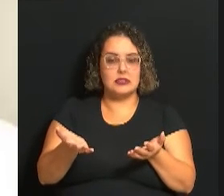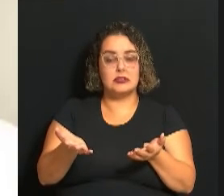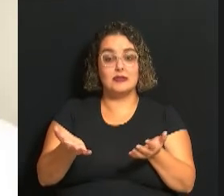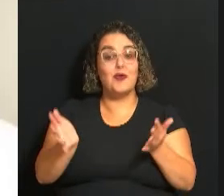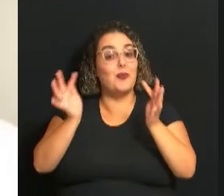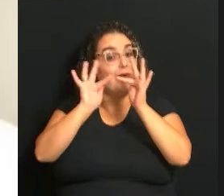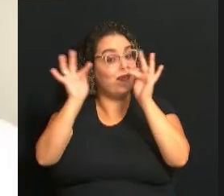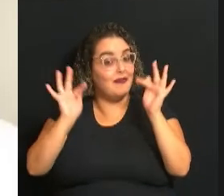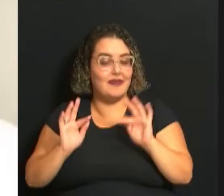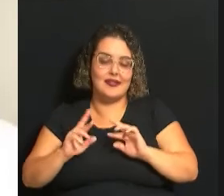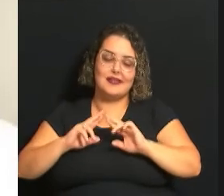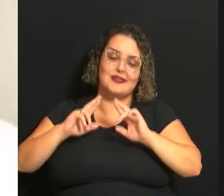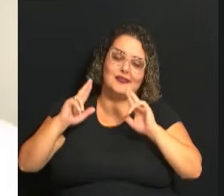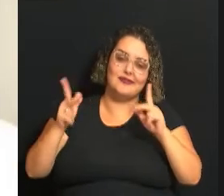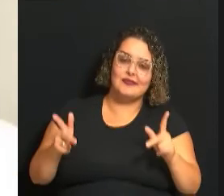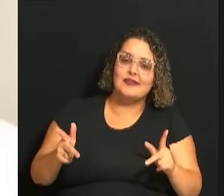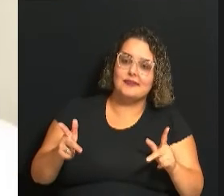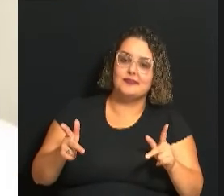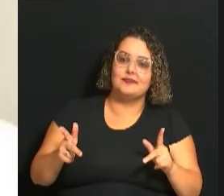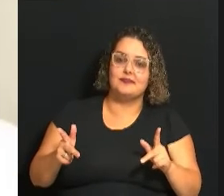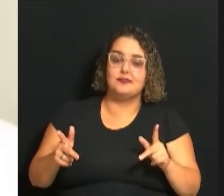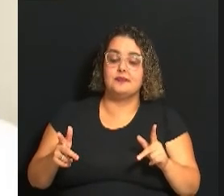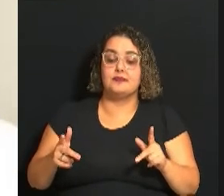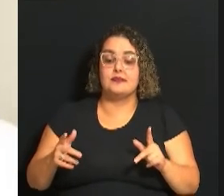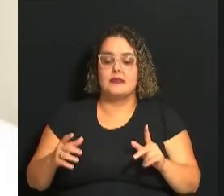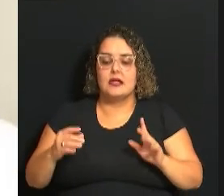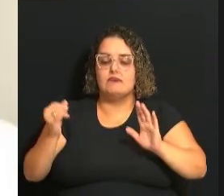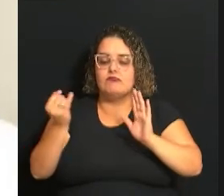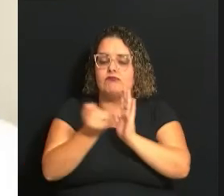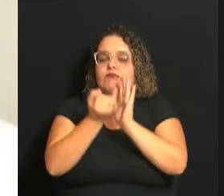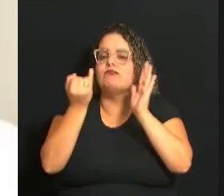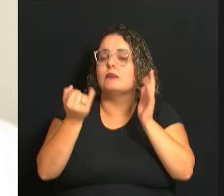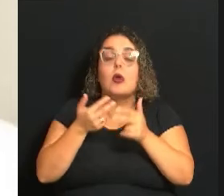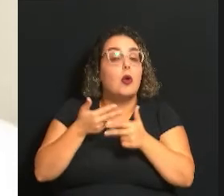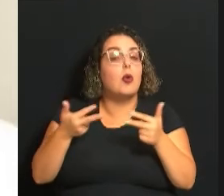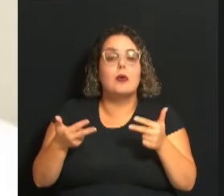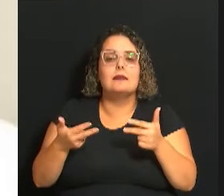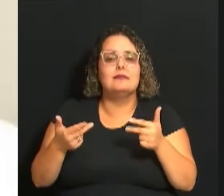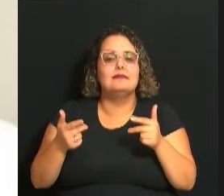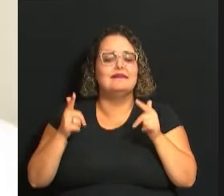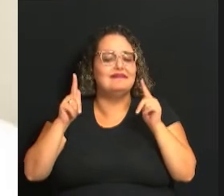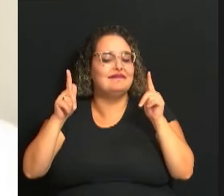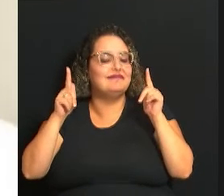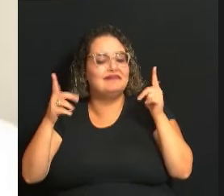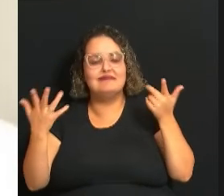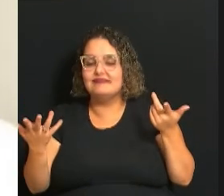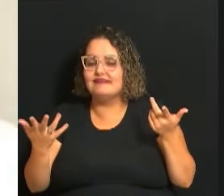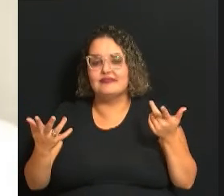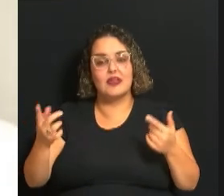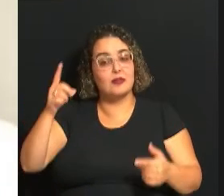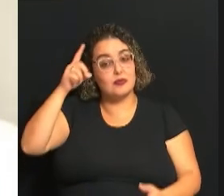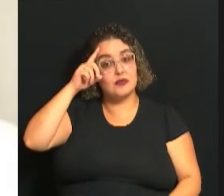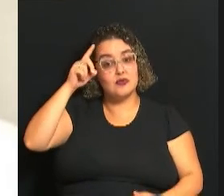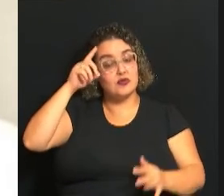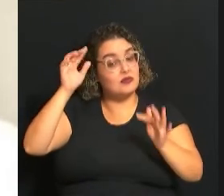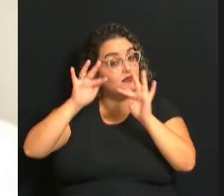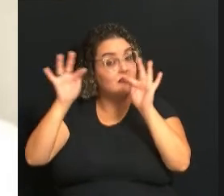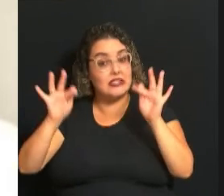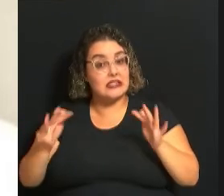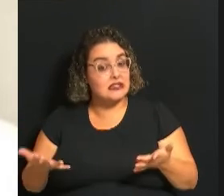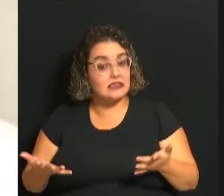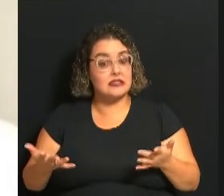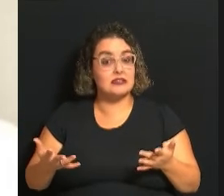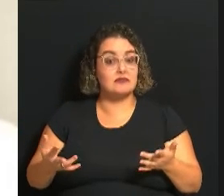felicidade diferente, eu me identifico com coisas, né? Eu me divirto, eu procuro fazer todos os dias muito felizes. Então, eu quis